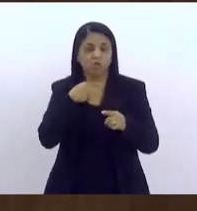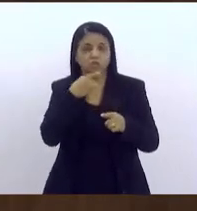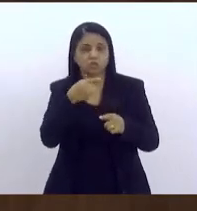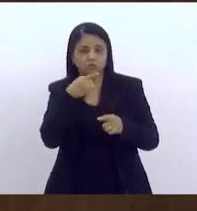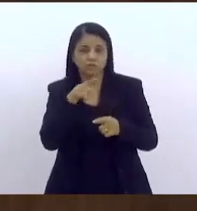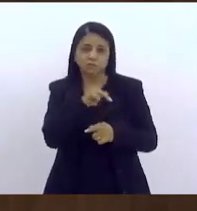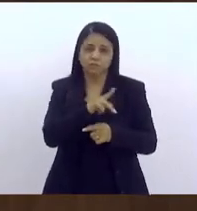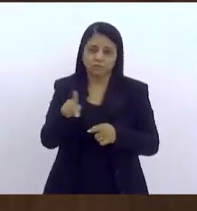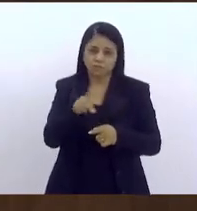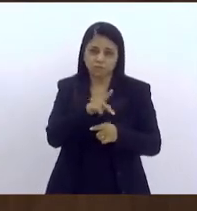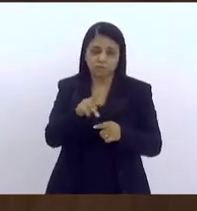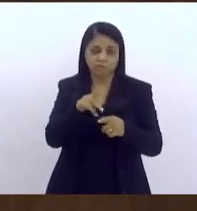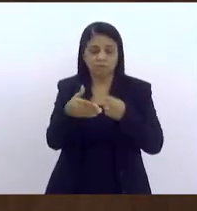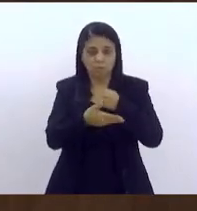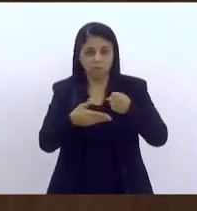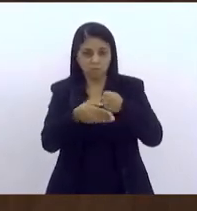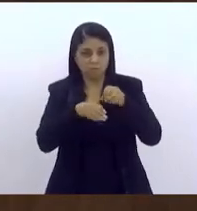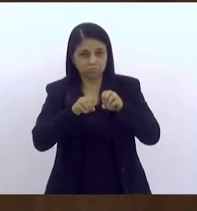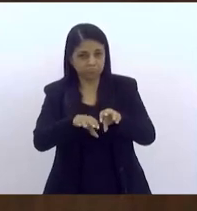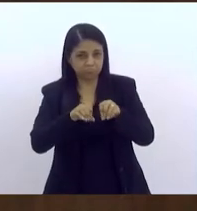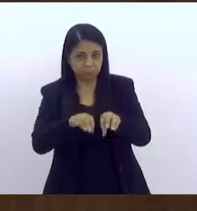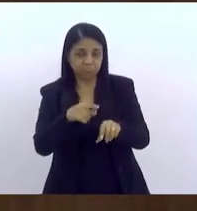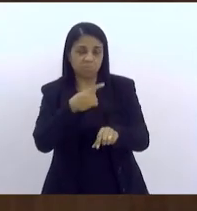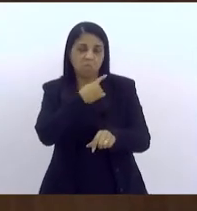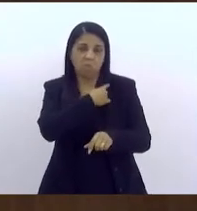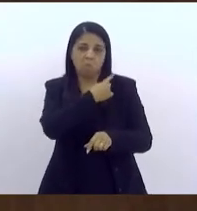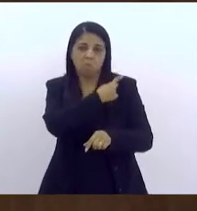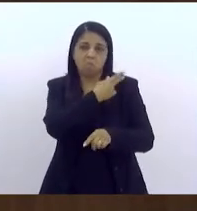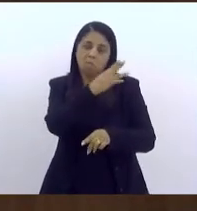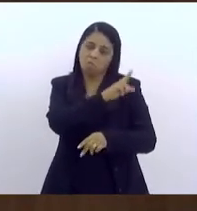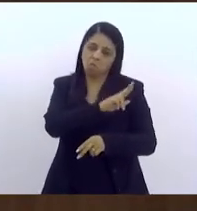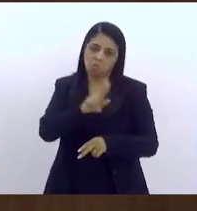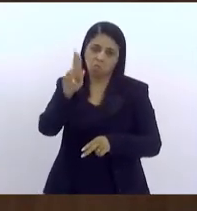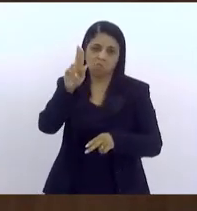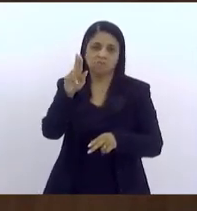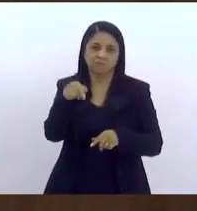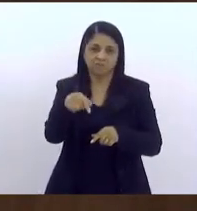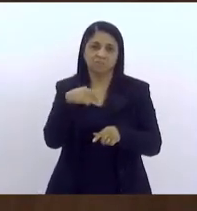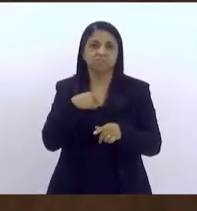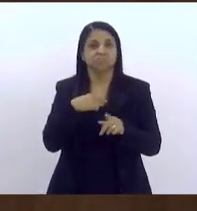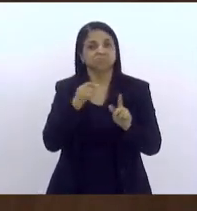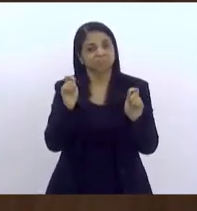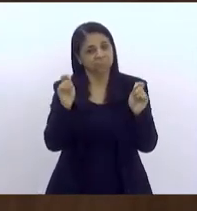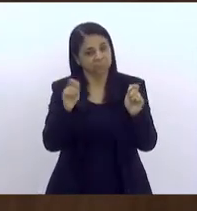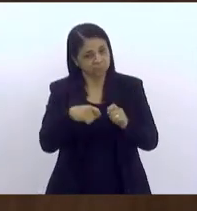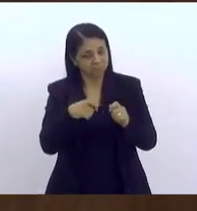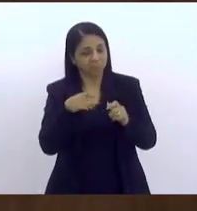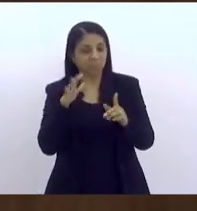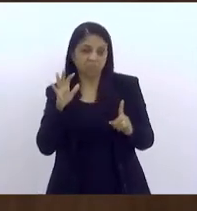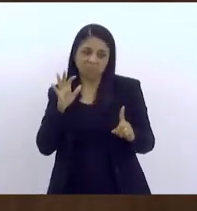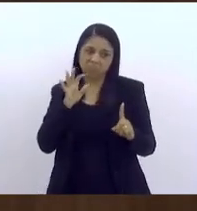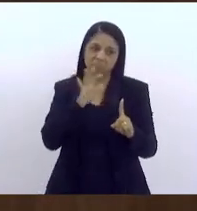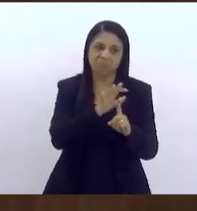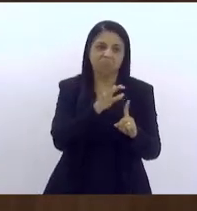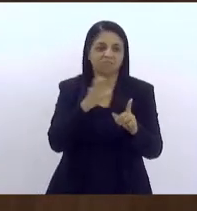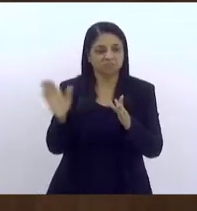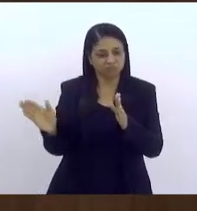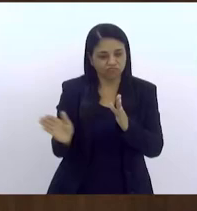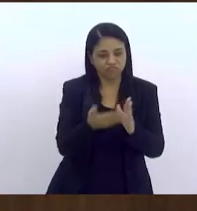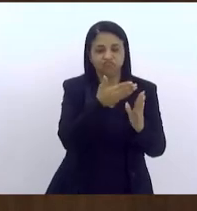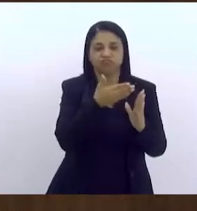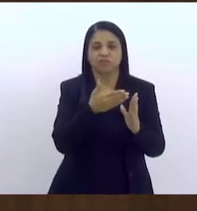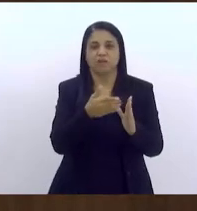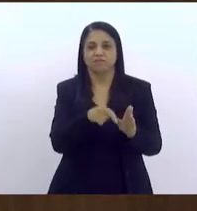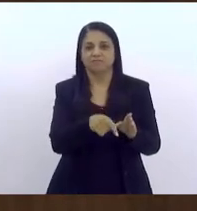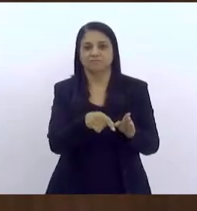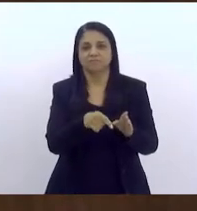professores fossem da Educação Básica fossem do ensino da educação superior Muito provavelmente já teriam sido reprimidos e tirados de lá ainda que